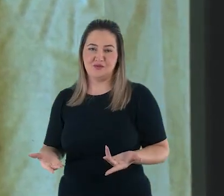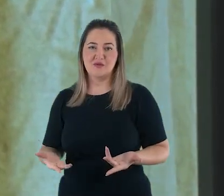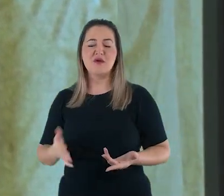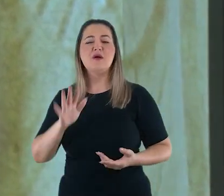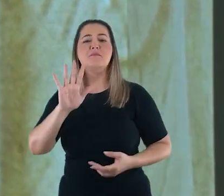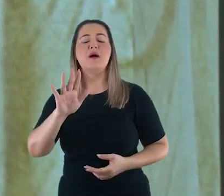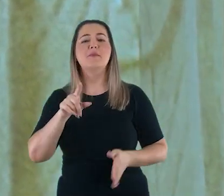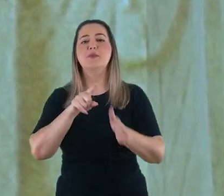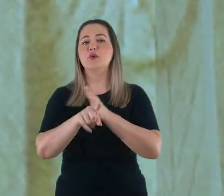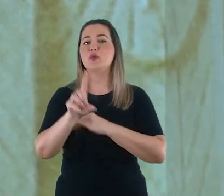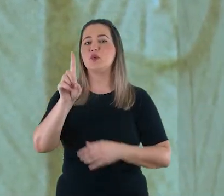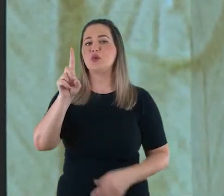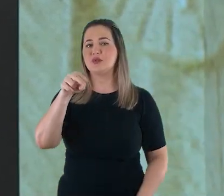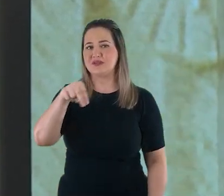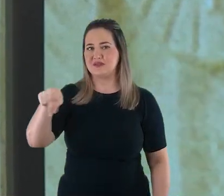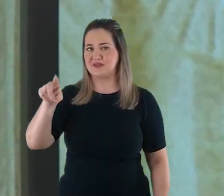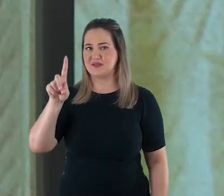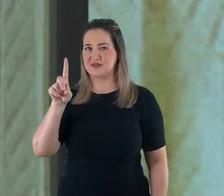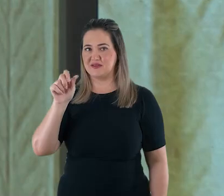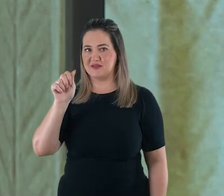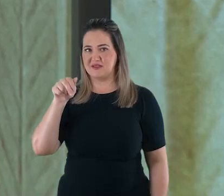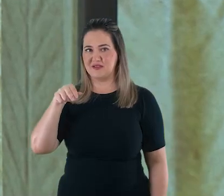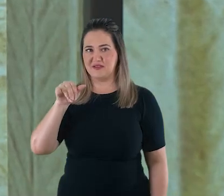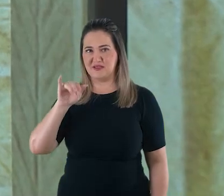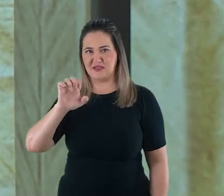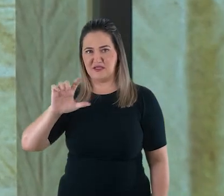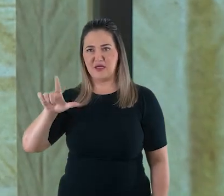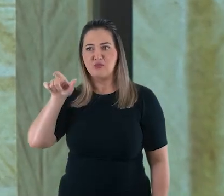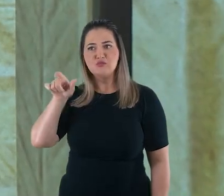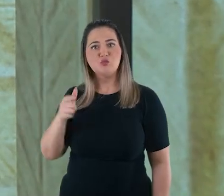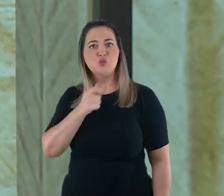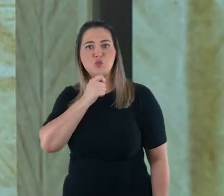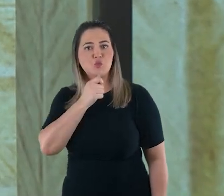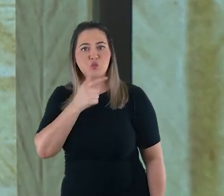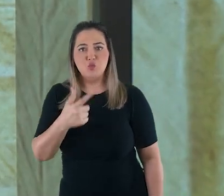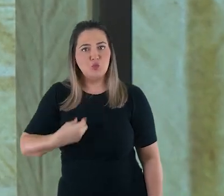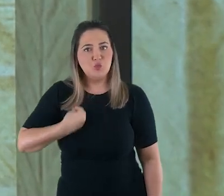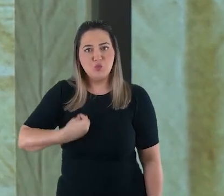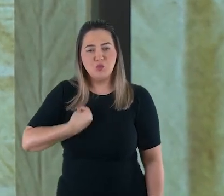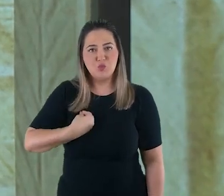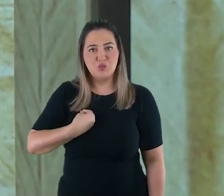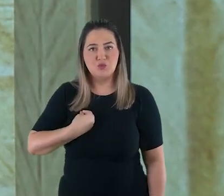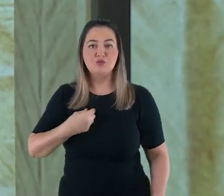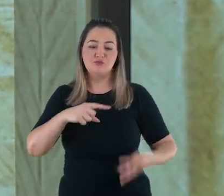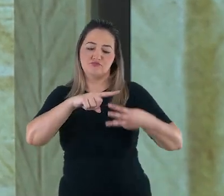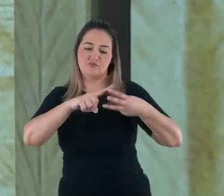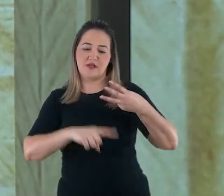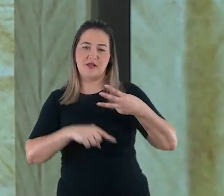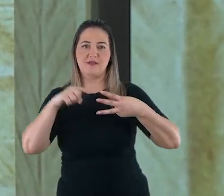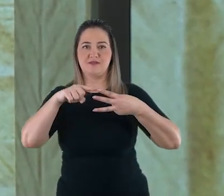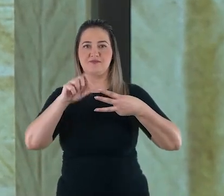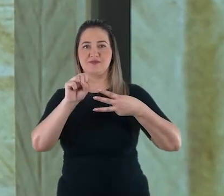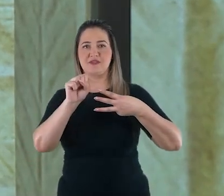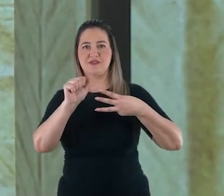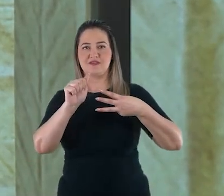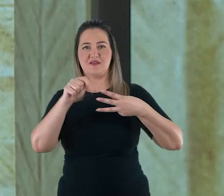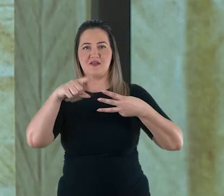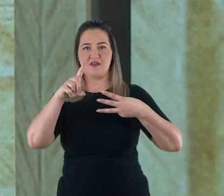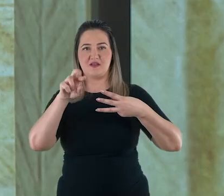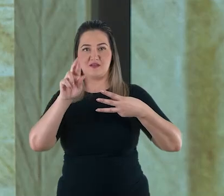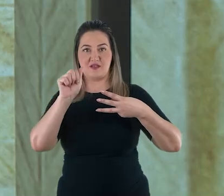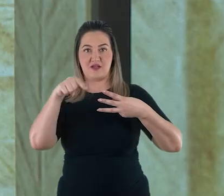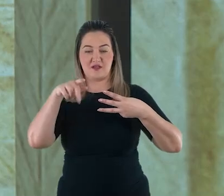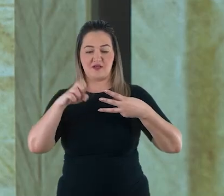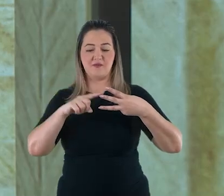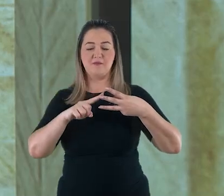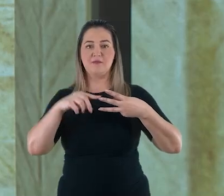neste episódio de provação. Apenas os 3 companheiros parecem estar ali. Estou falando de Sadraque, Mesaque e Abdenego. Somente eles